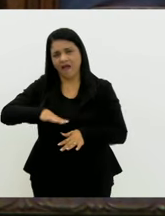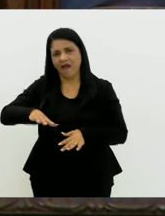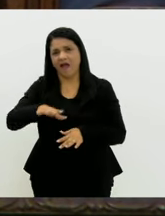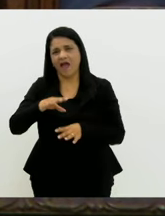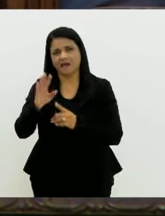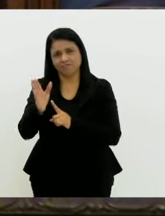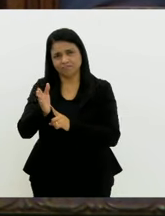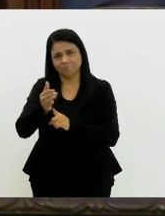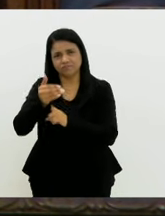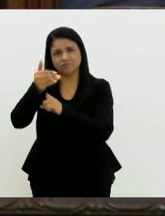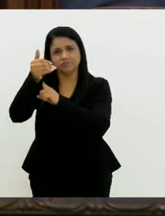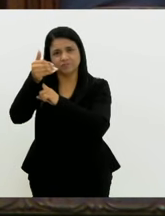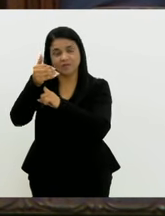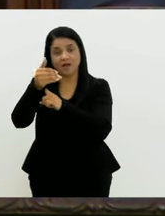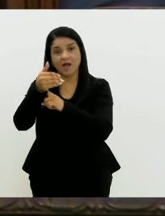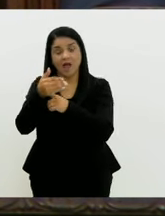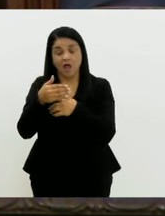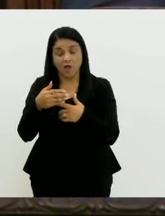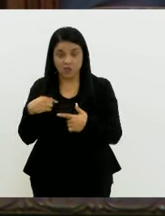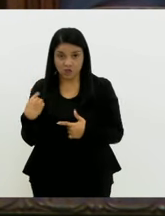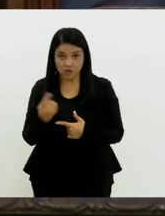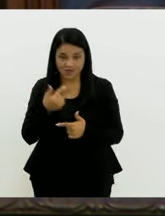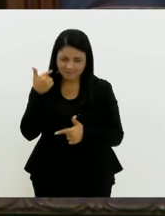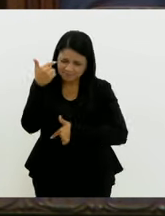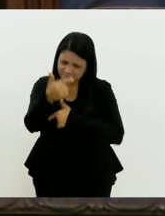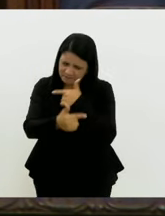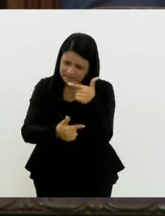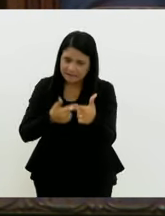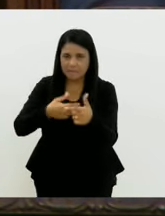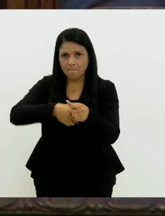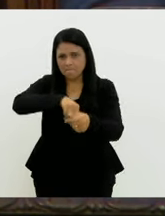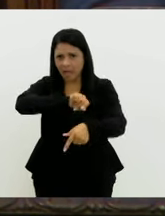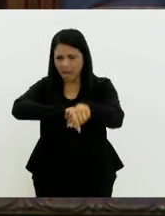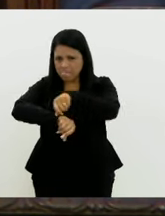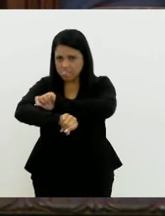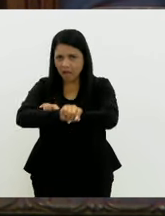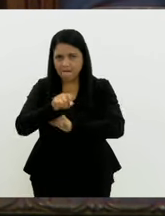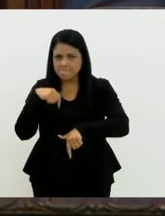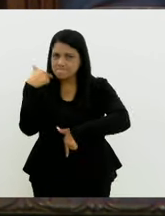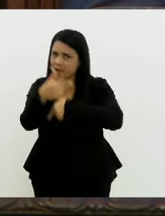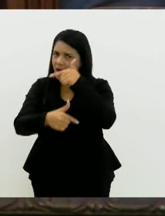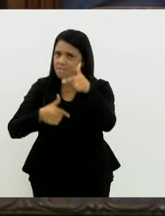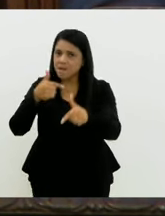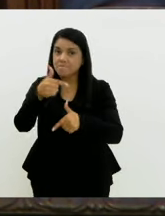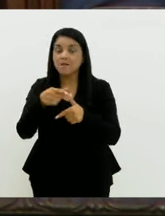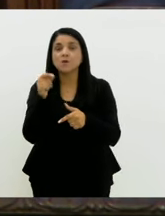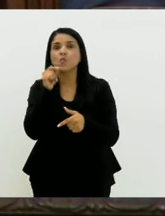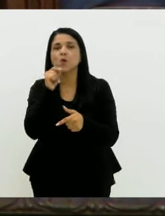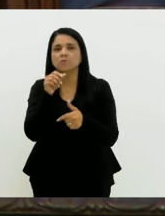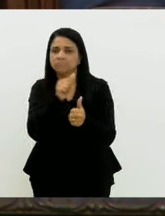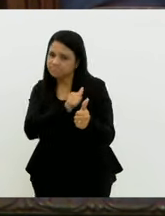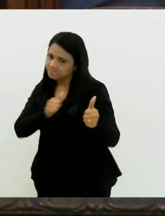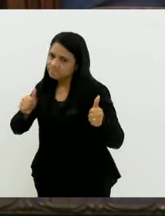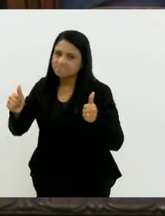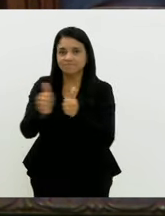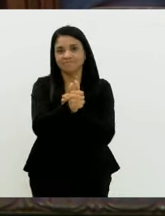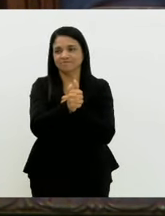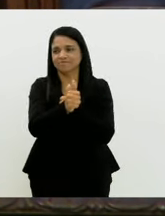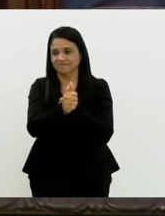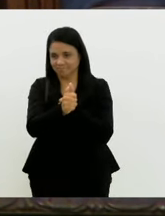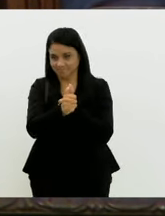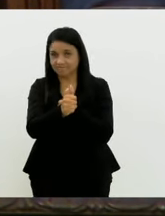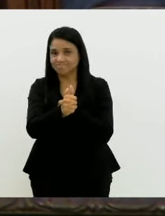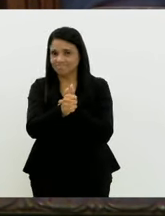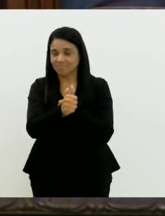estamos arduamente trabalhando para ganhar o tempo perdido. Recebi